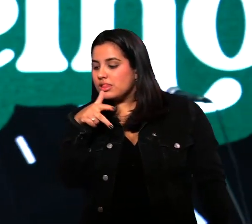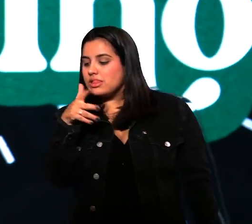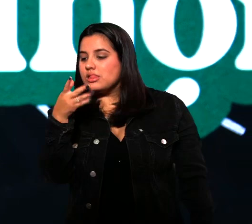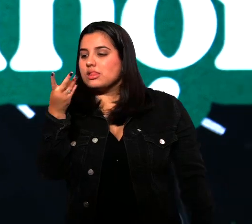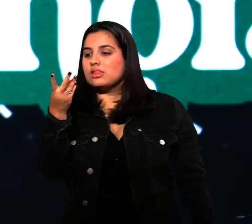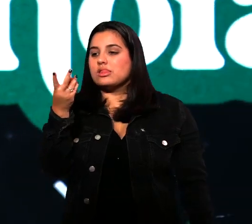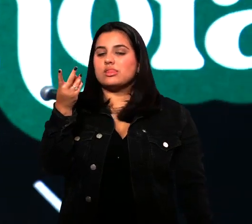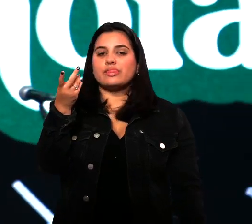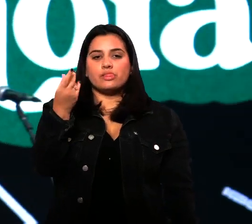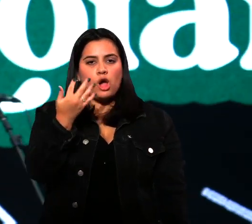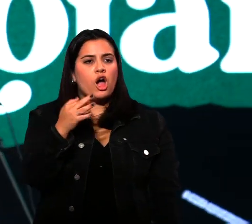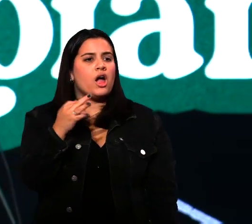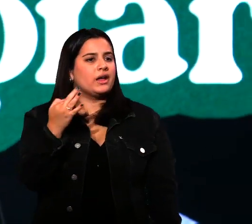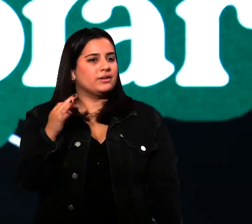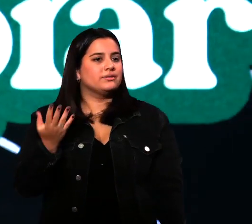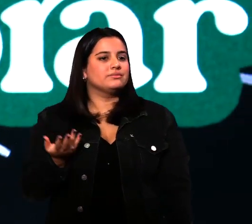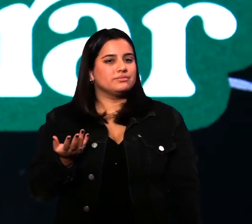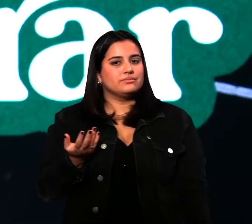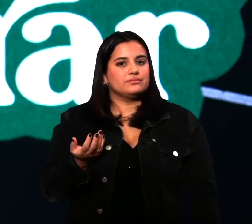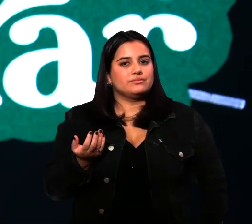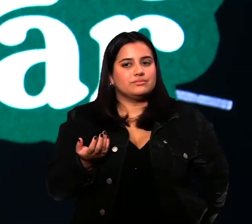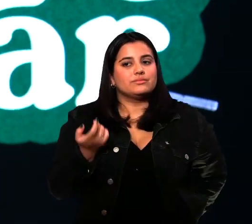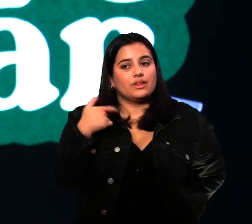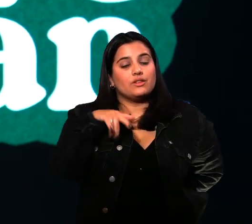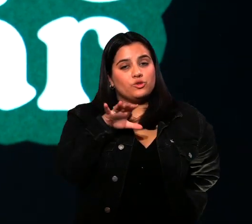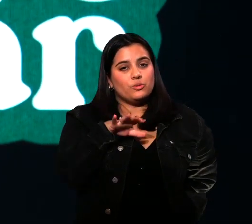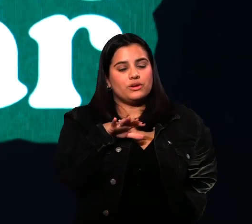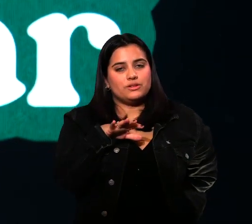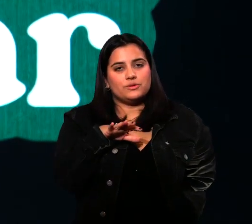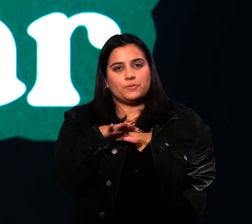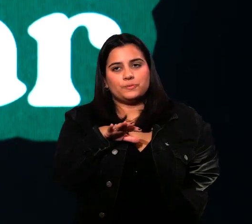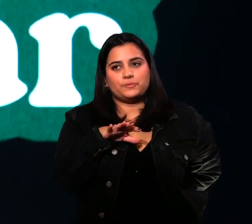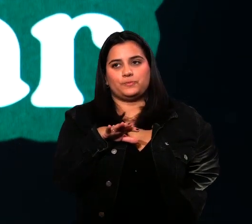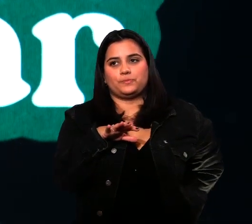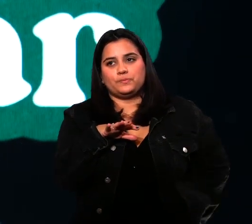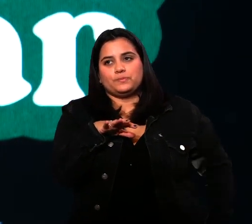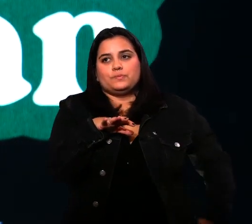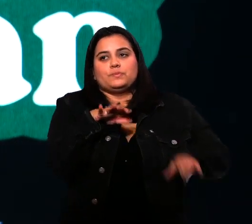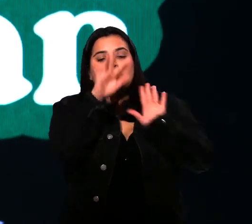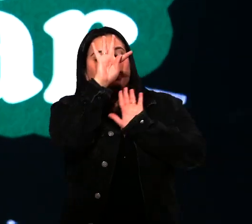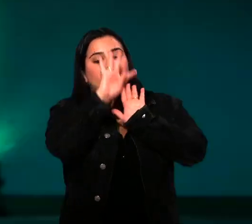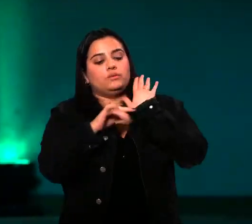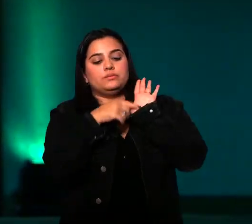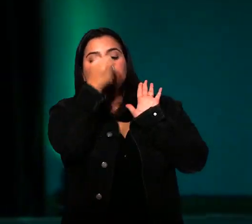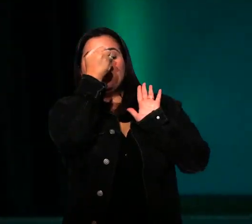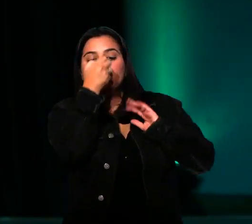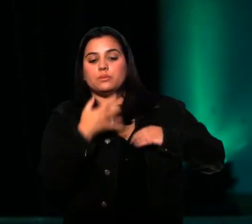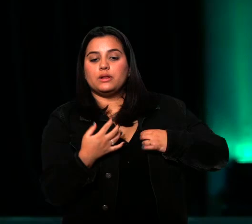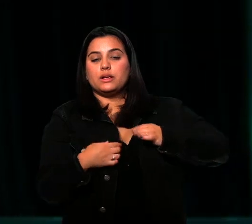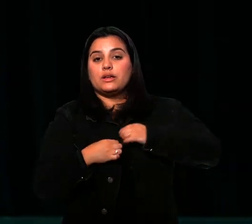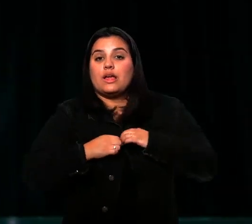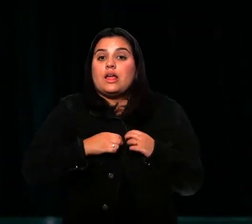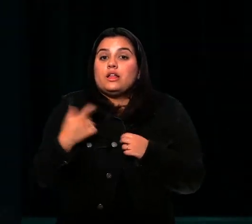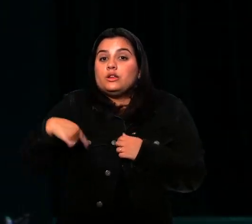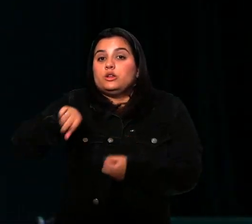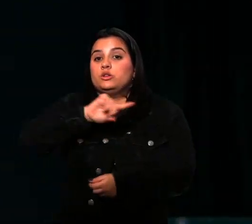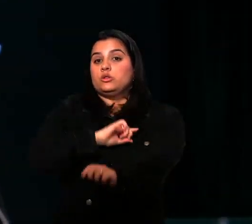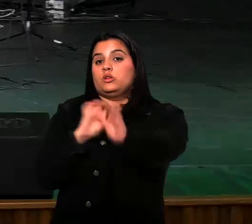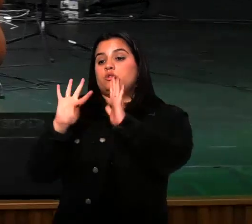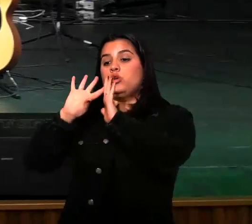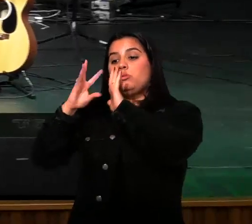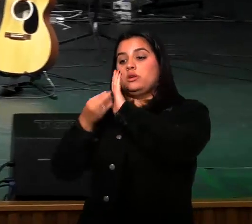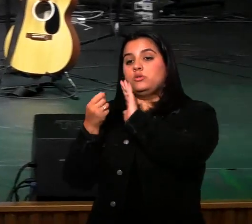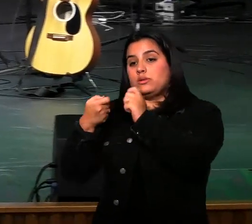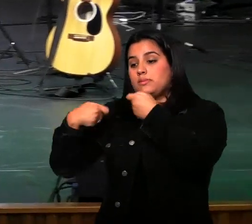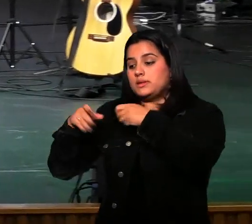dói. E é sobre isso que o texto está falando. Quando, como igreja, nós nos reunimos para melhorar e não para